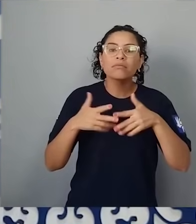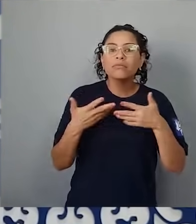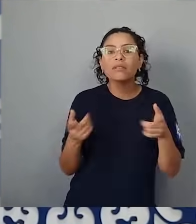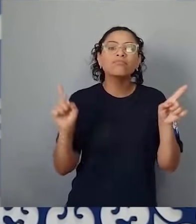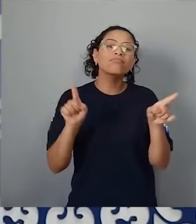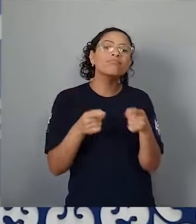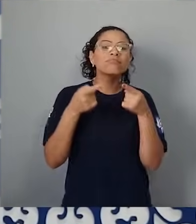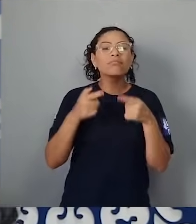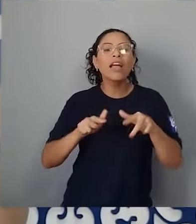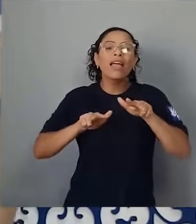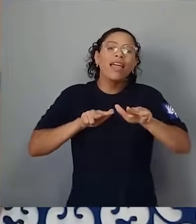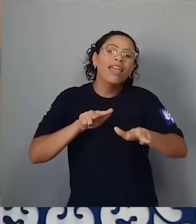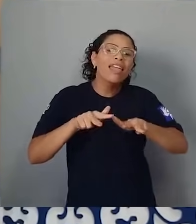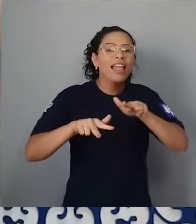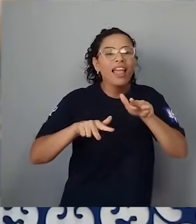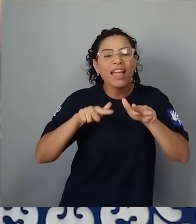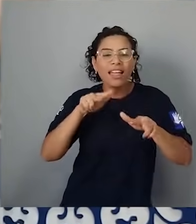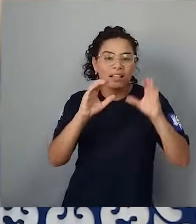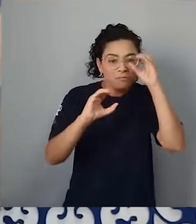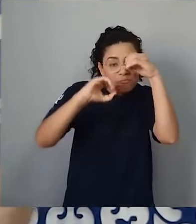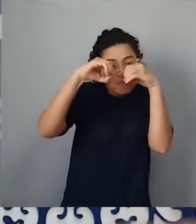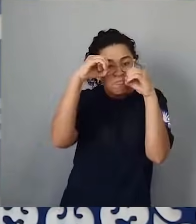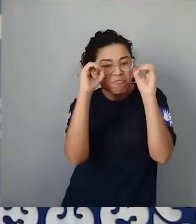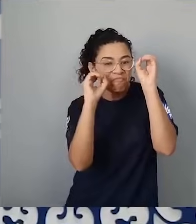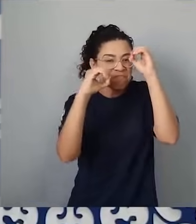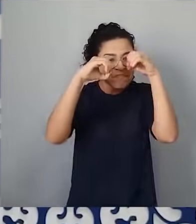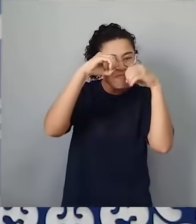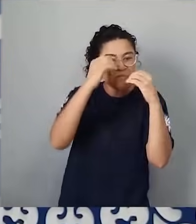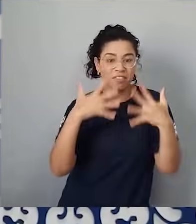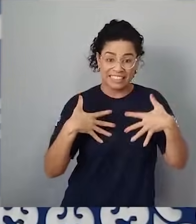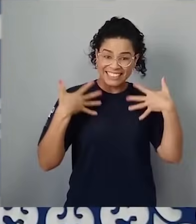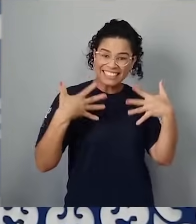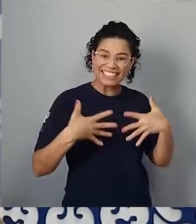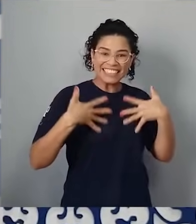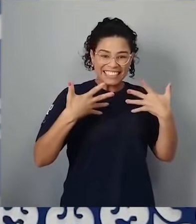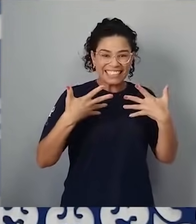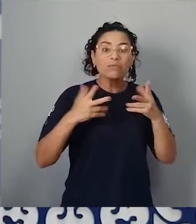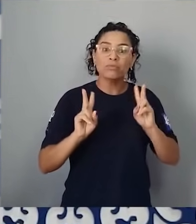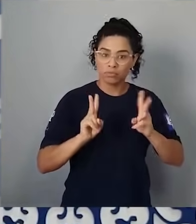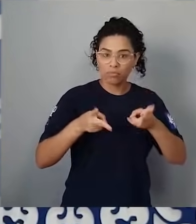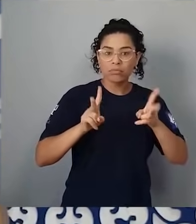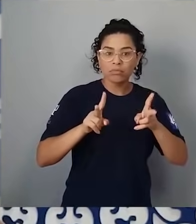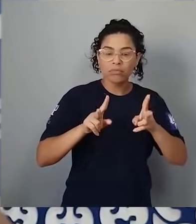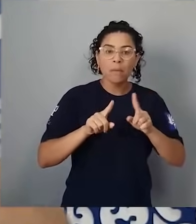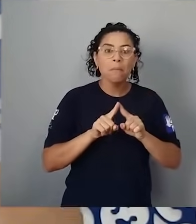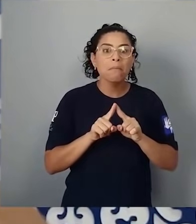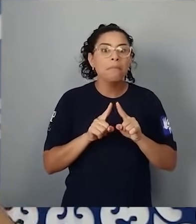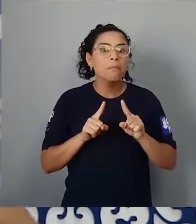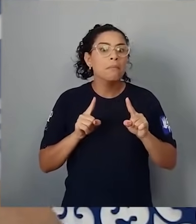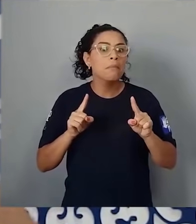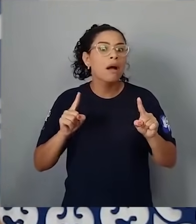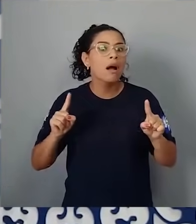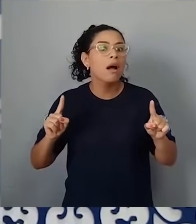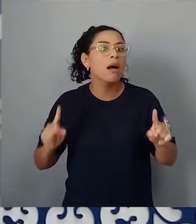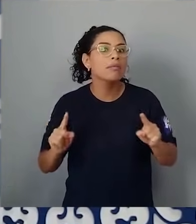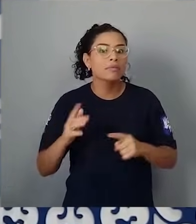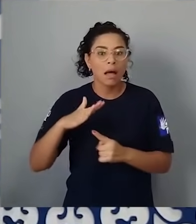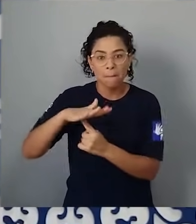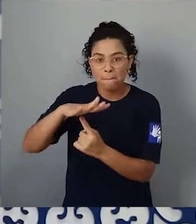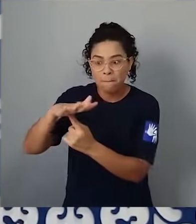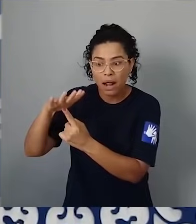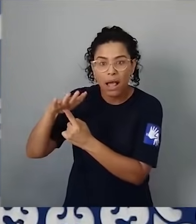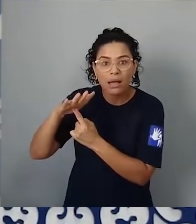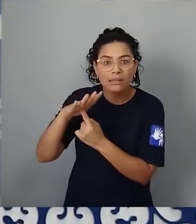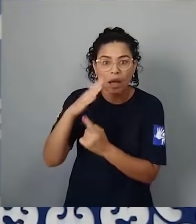cantando alegremente, lá se foi ele, ainda contente. Mas na pracinha da